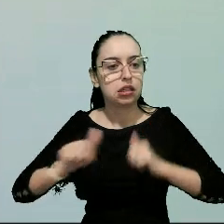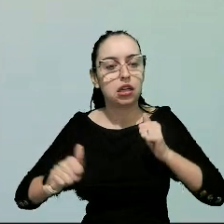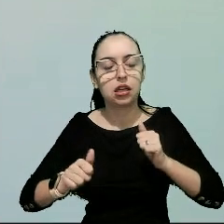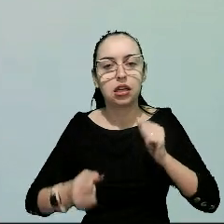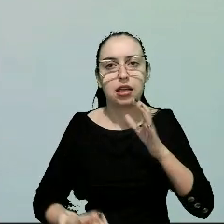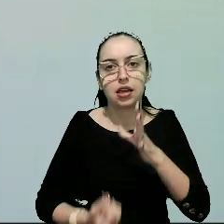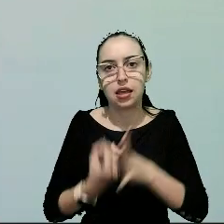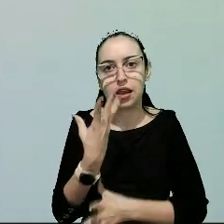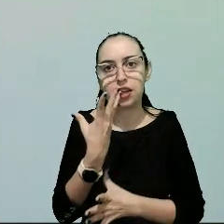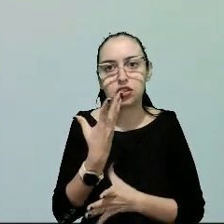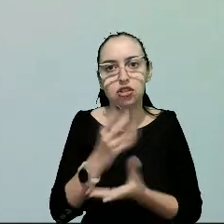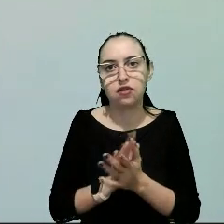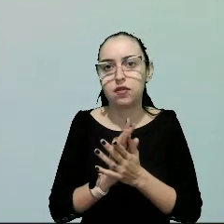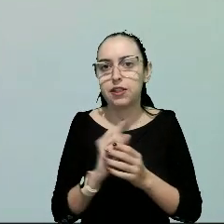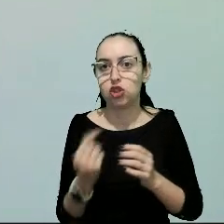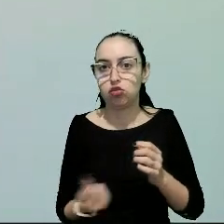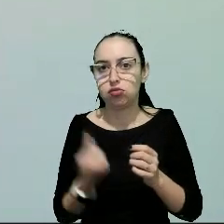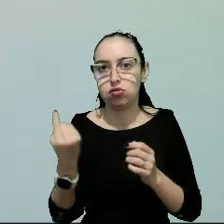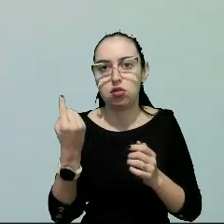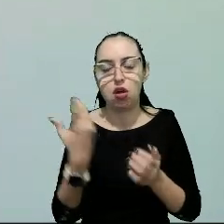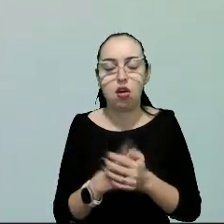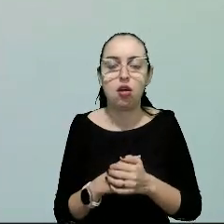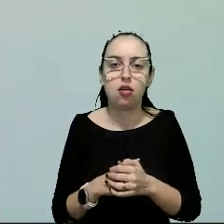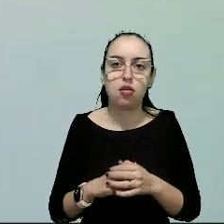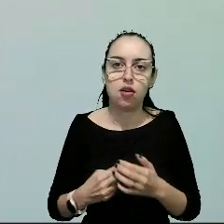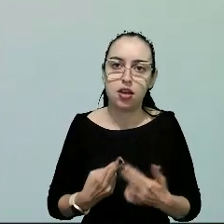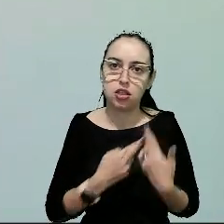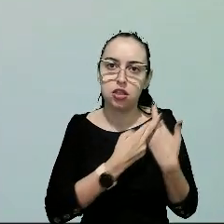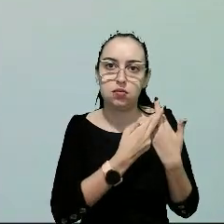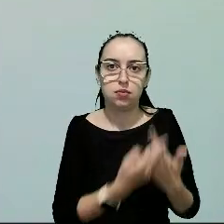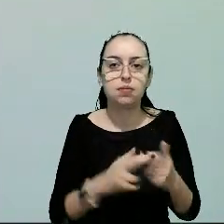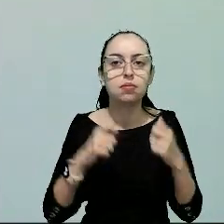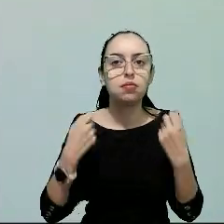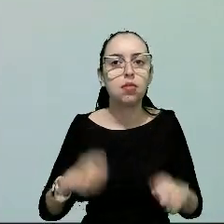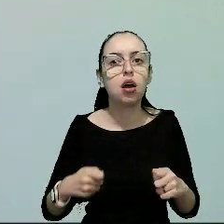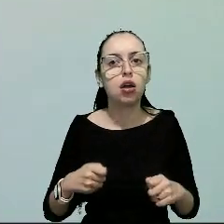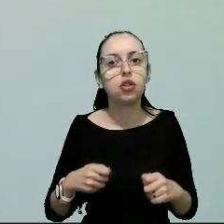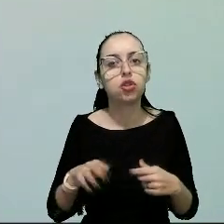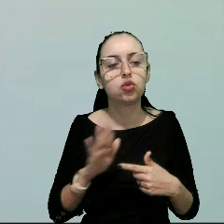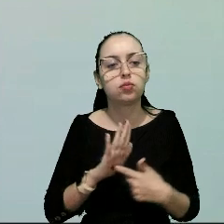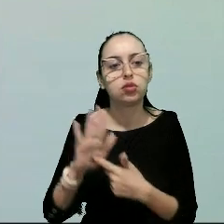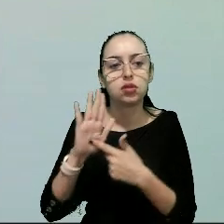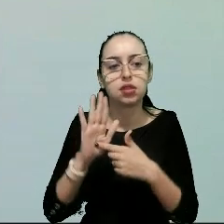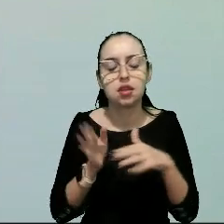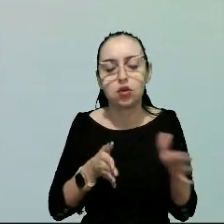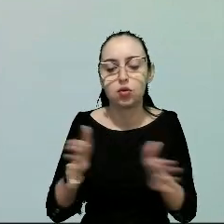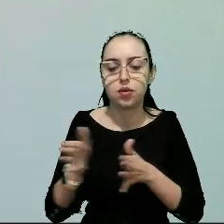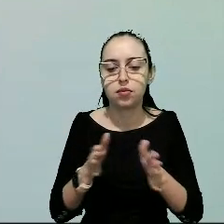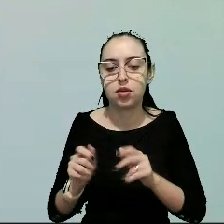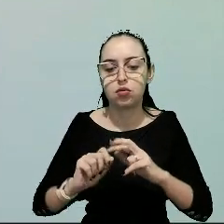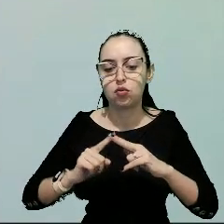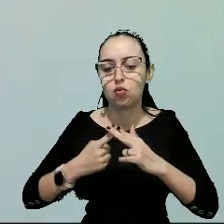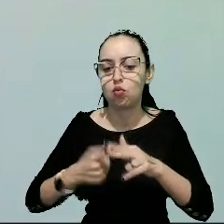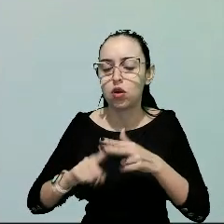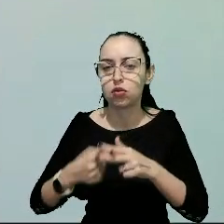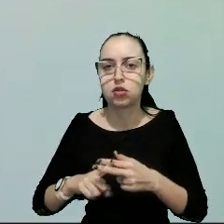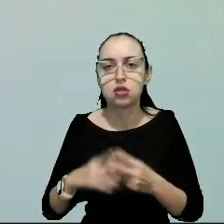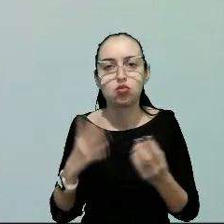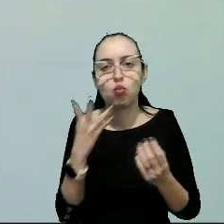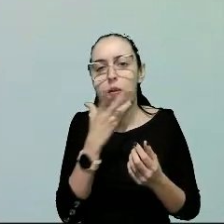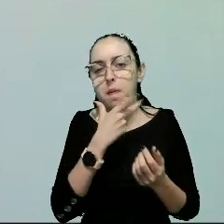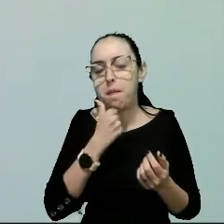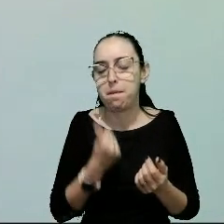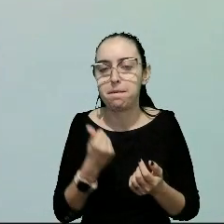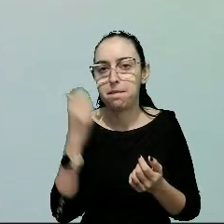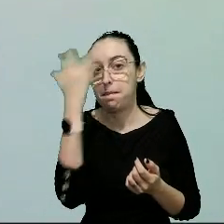ativa, criativa e independente, podem ajudar a revelar os caminhos para a construção de uma